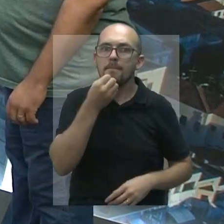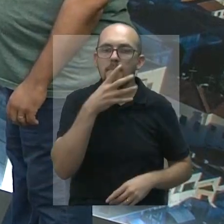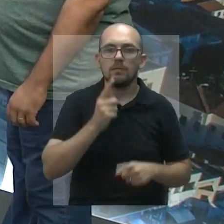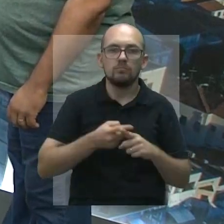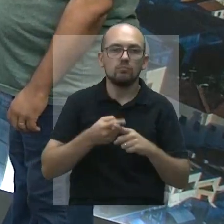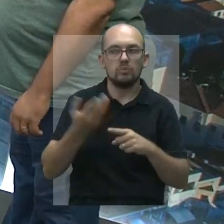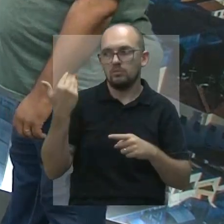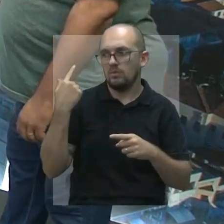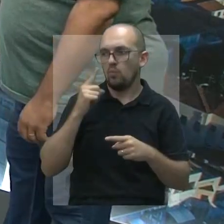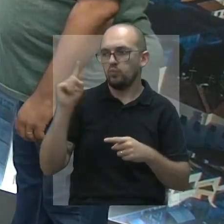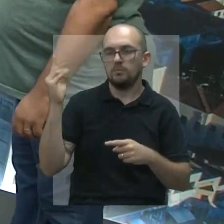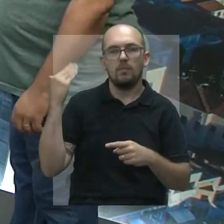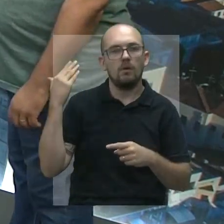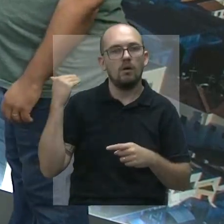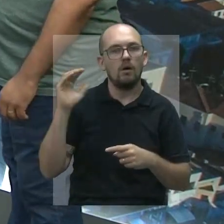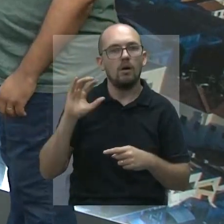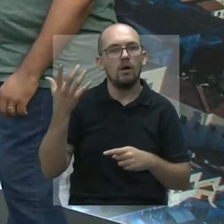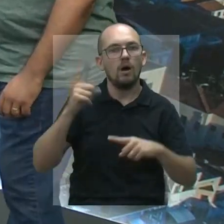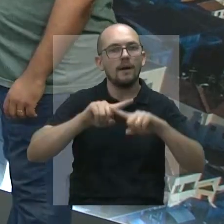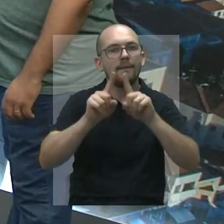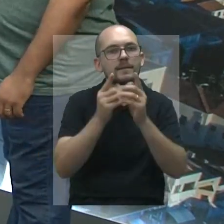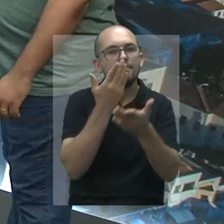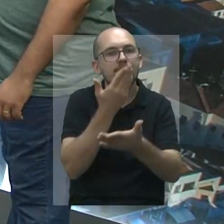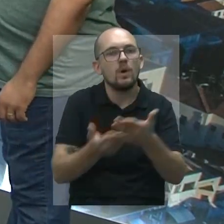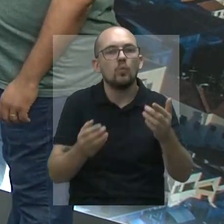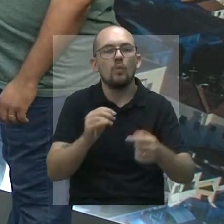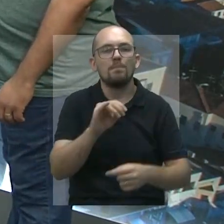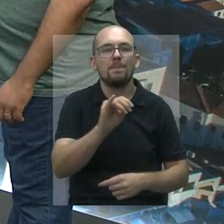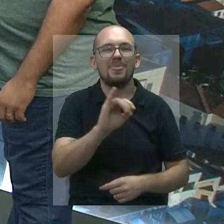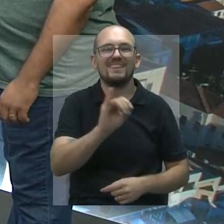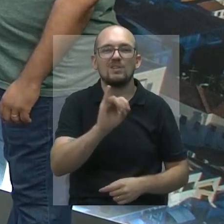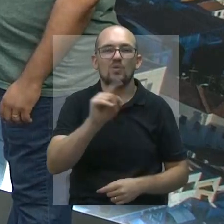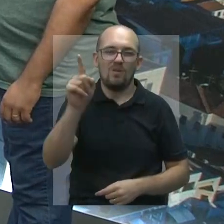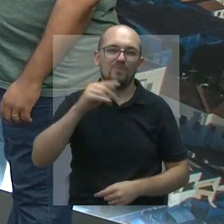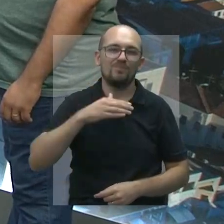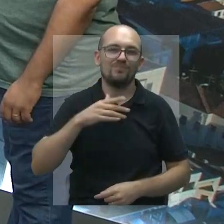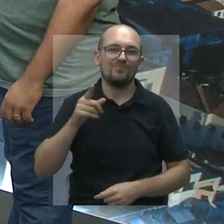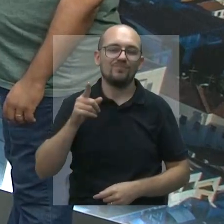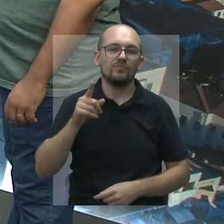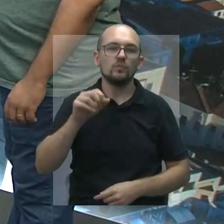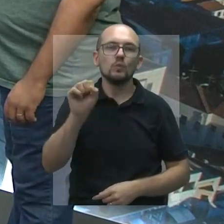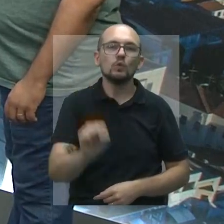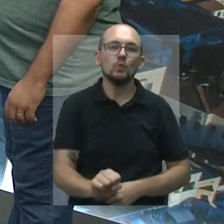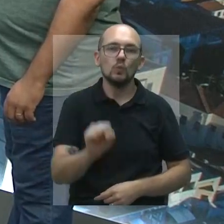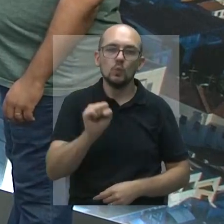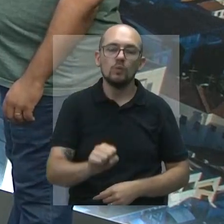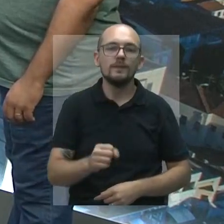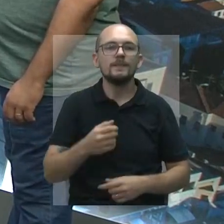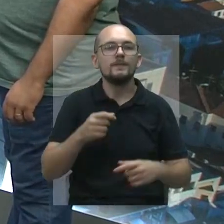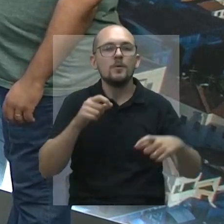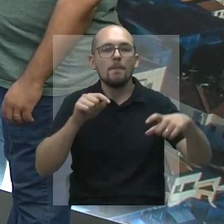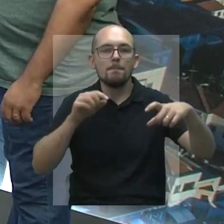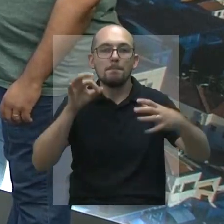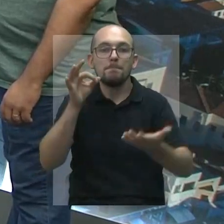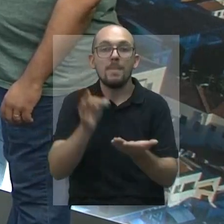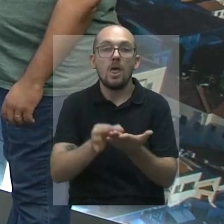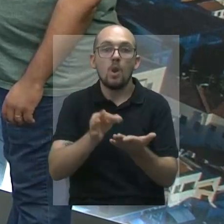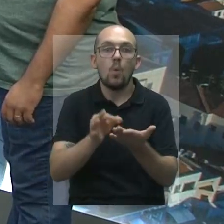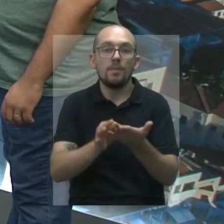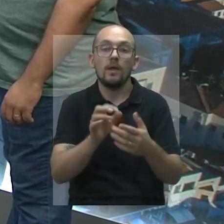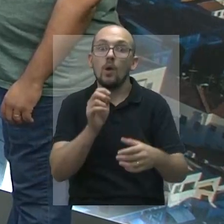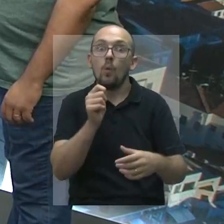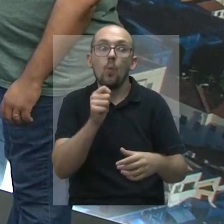última participação o 15 perdeu para o Internacional de Porto Alegre nas quartas de final e nos pênaltis, quase